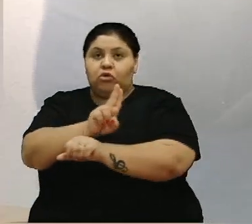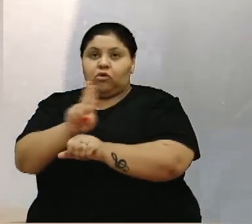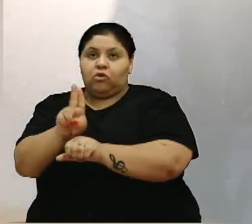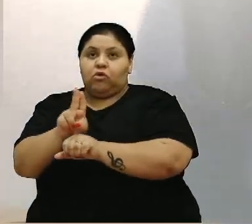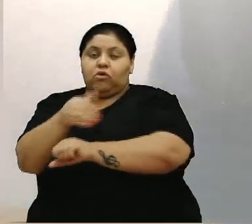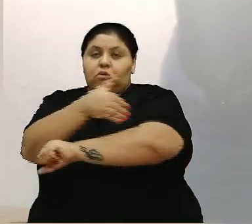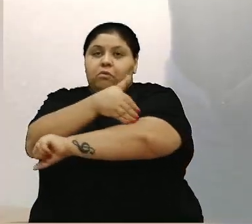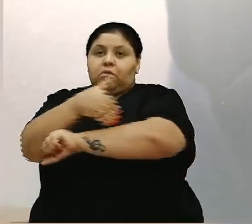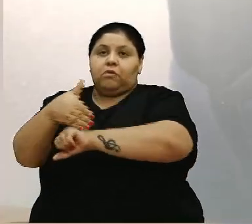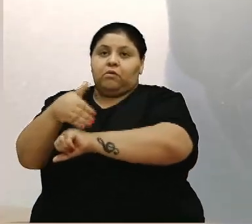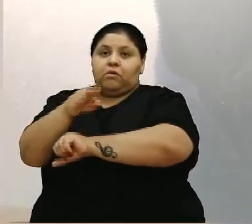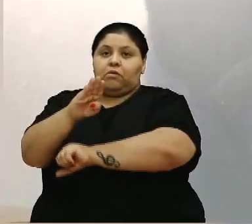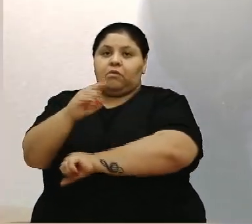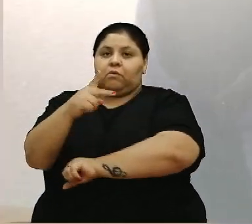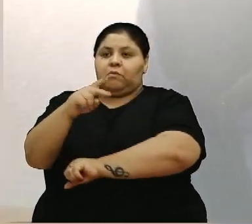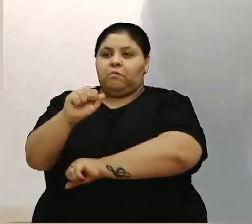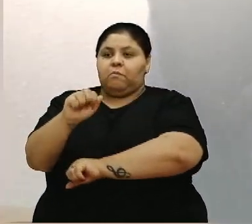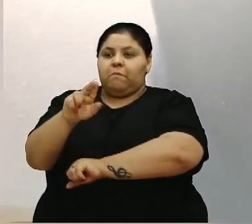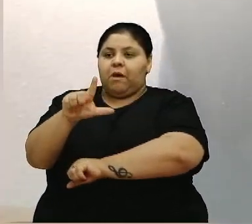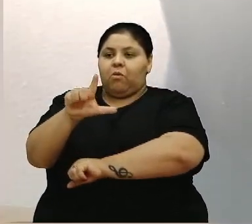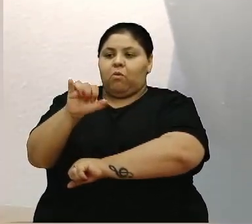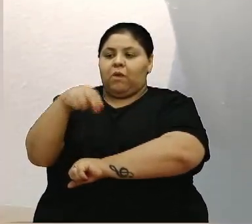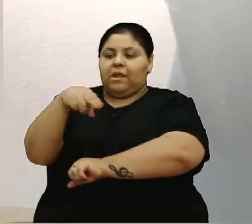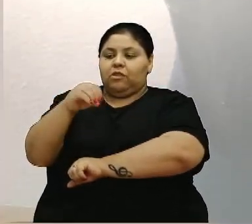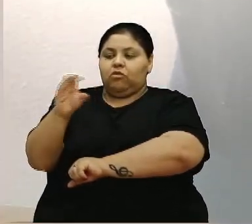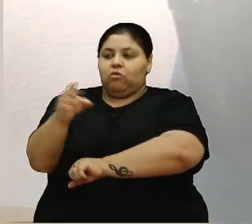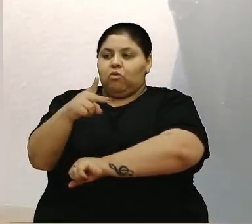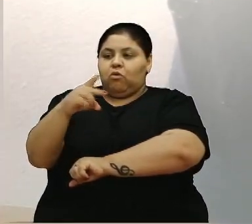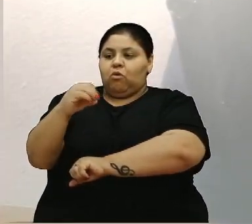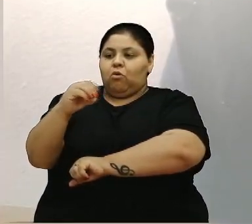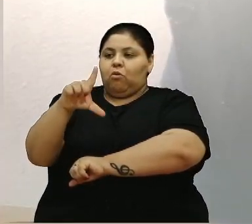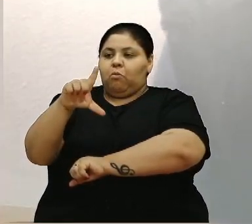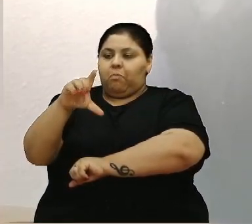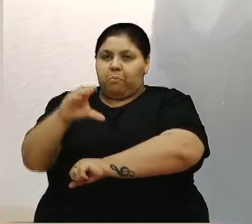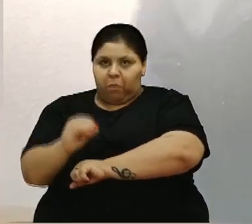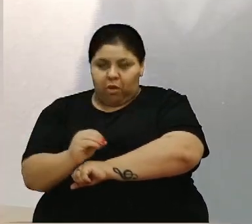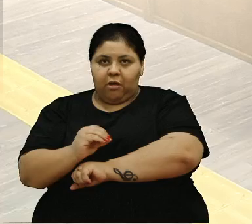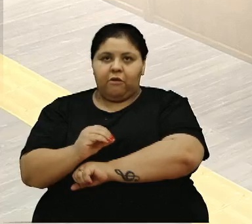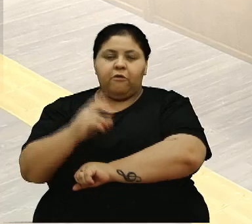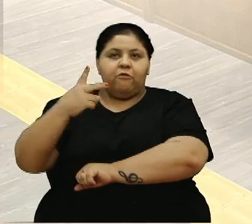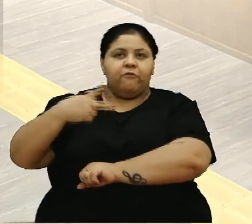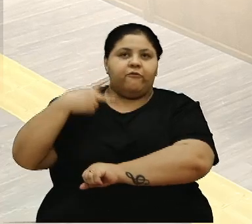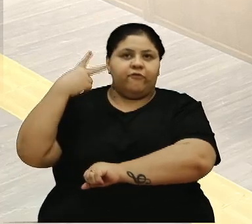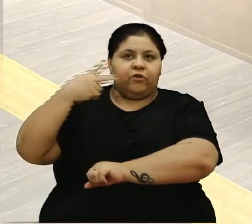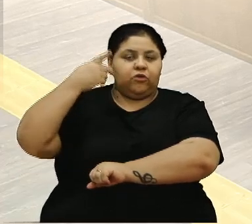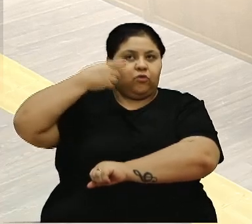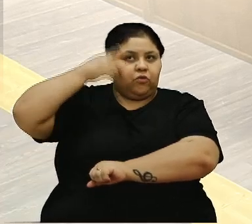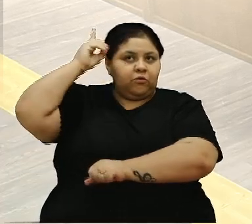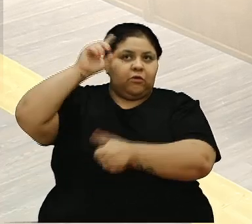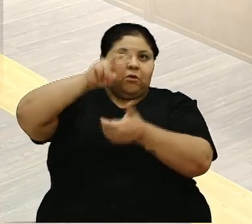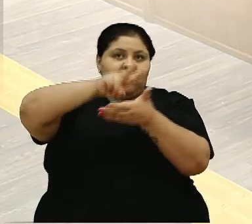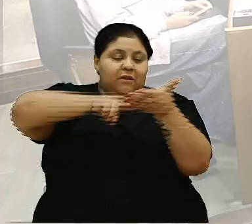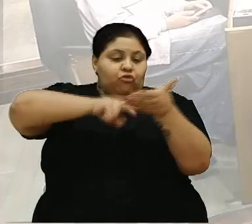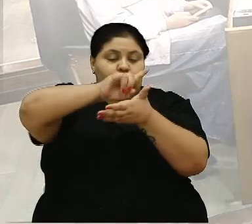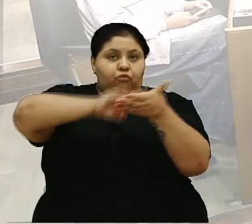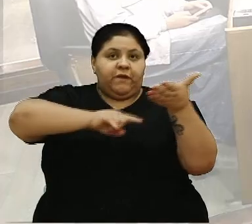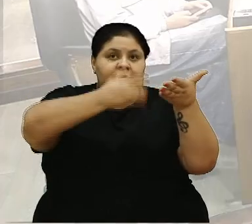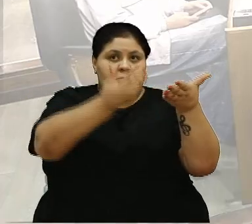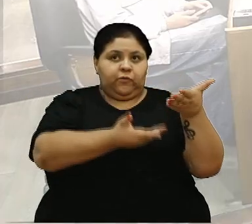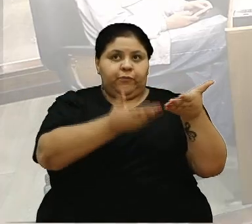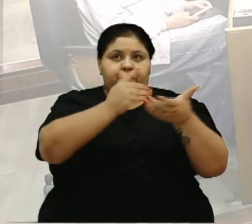Rua Paulino Pola. Relator, vereador Lucas Dil, com a palavra o relator para a leitura do parecer.